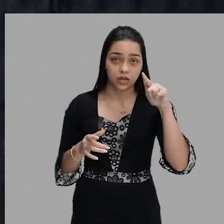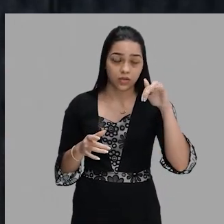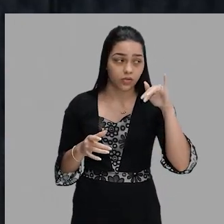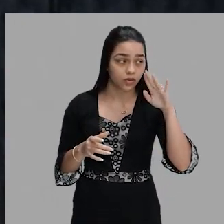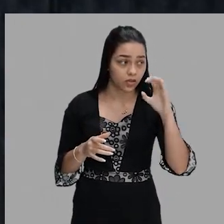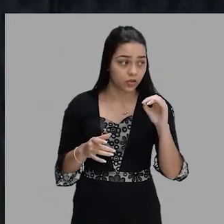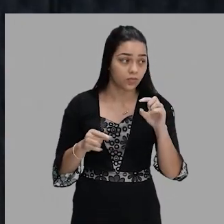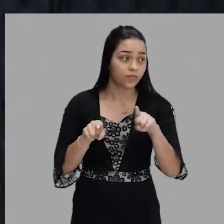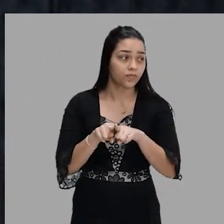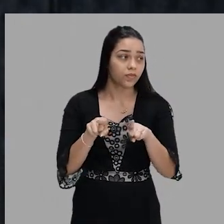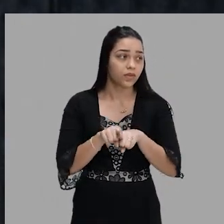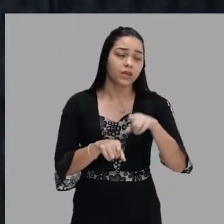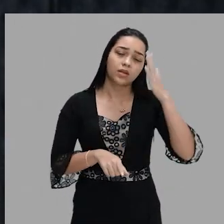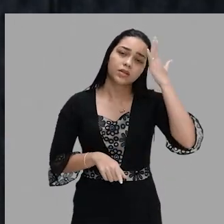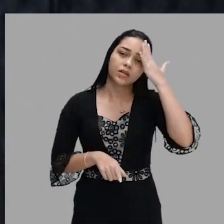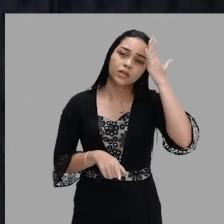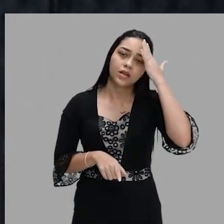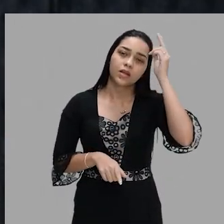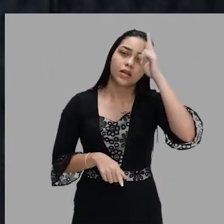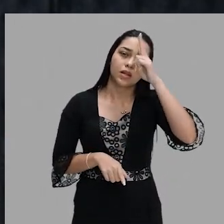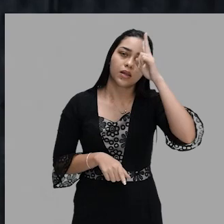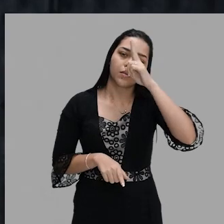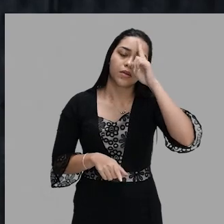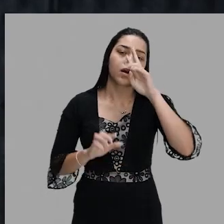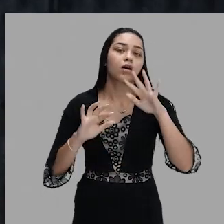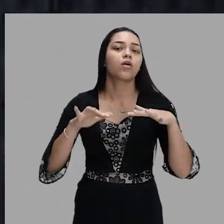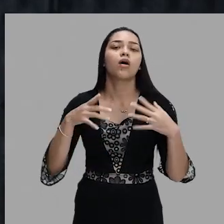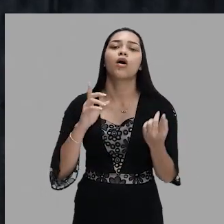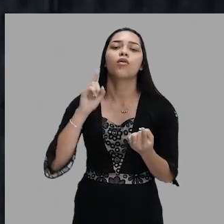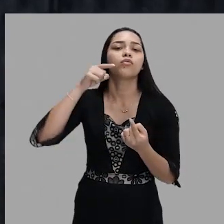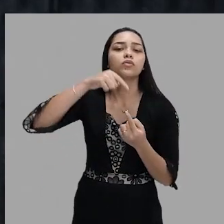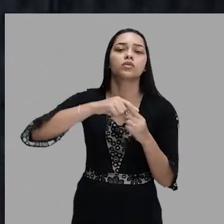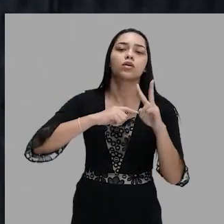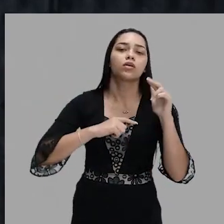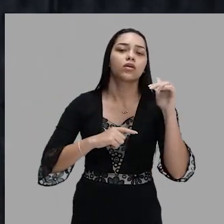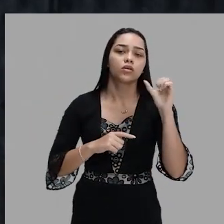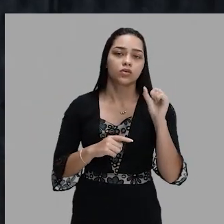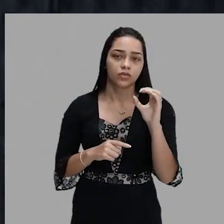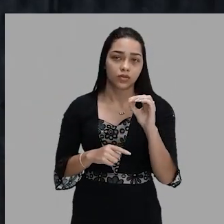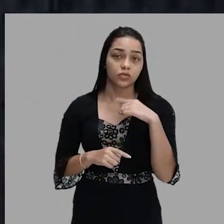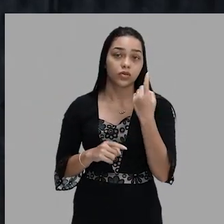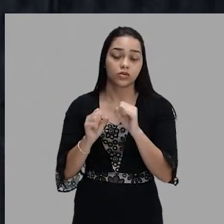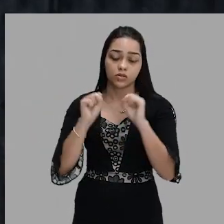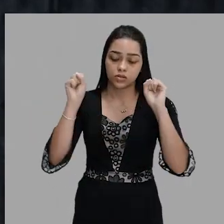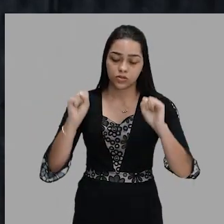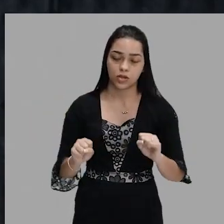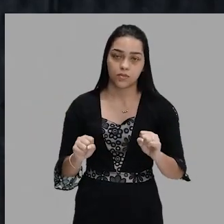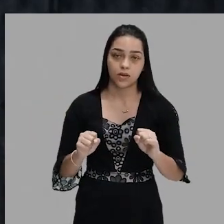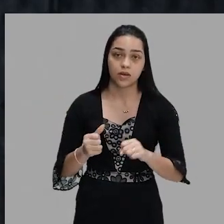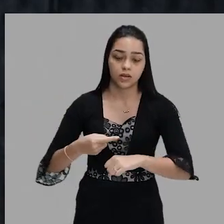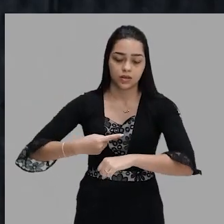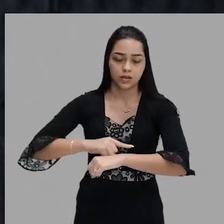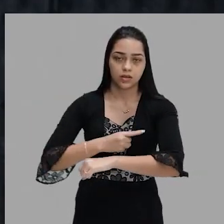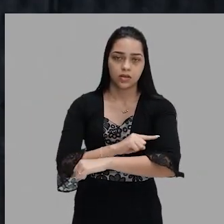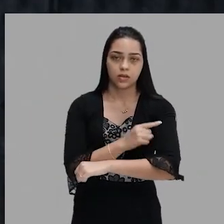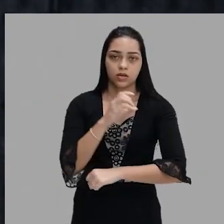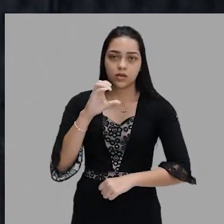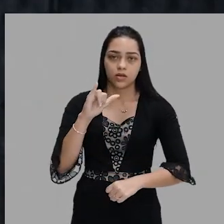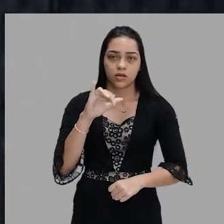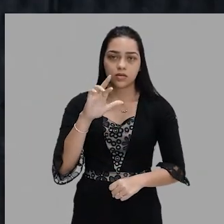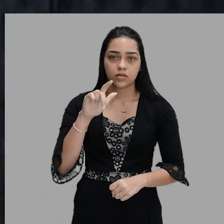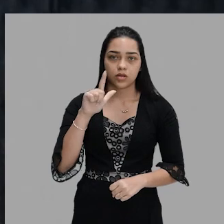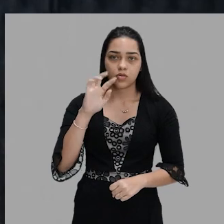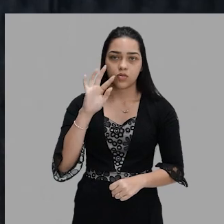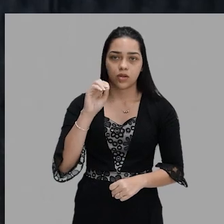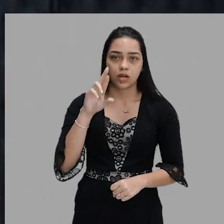Tá? Vamos entender, vamos lembrar aqui qual é a função do vaso do nosso sistema circulatório, né? O nosso